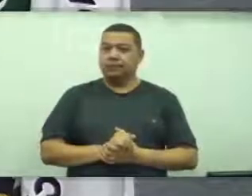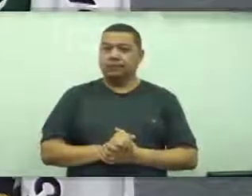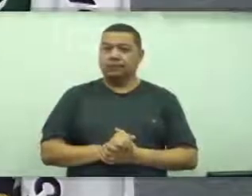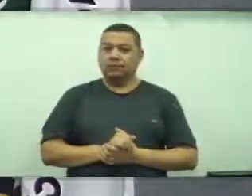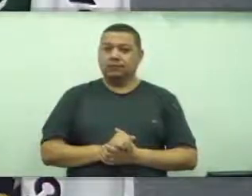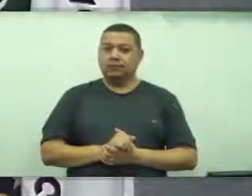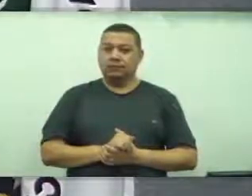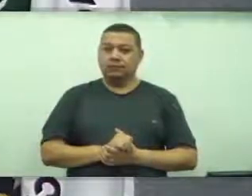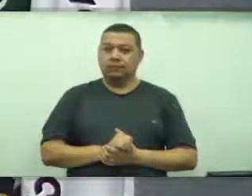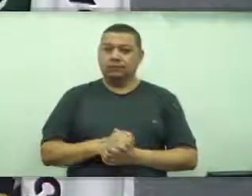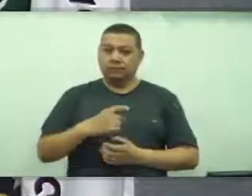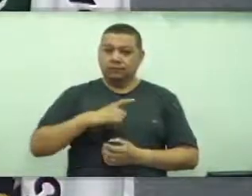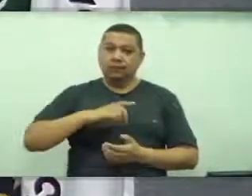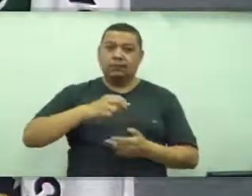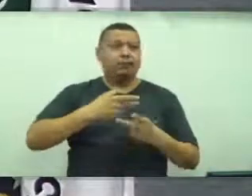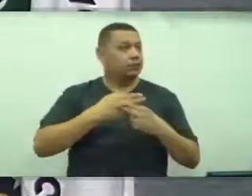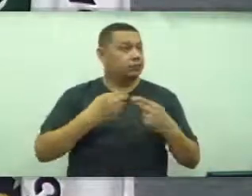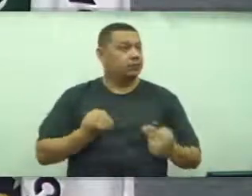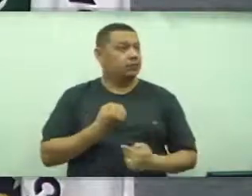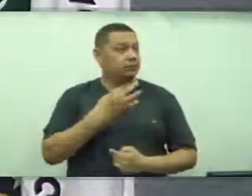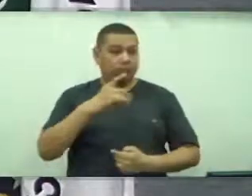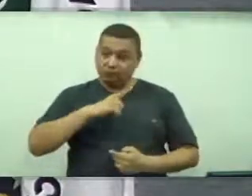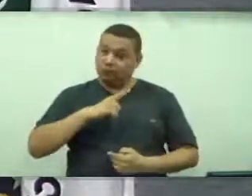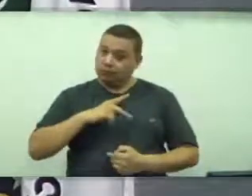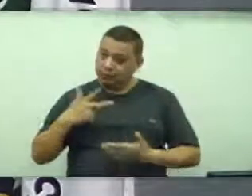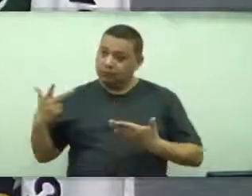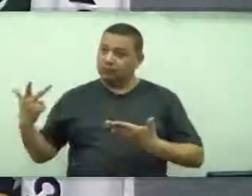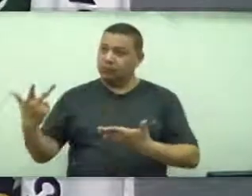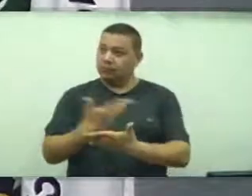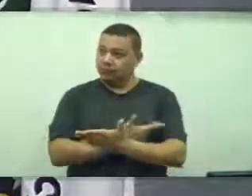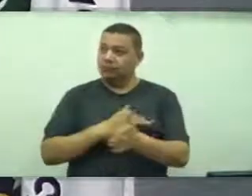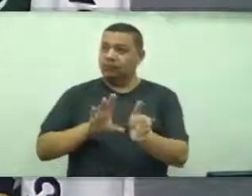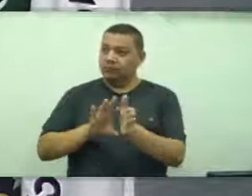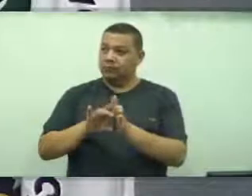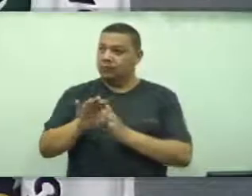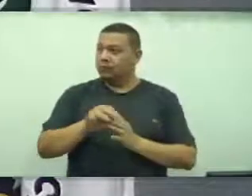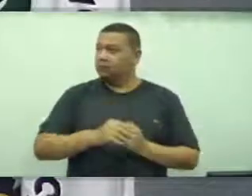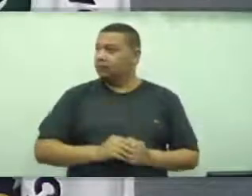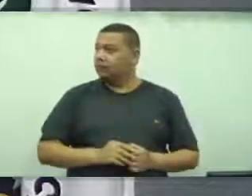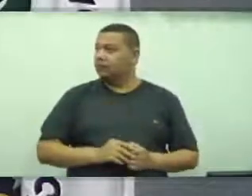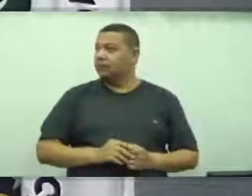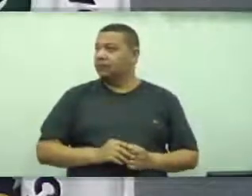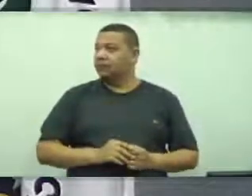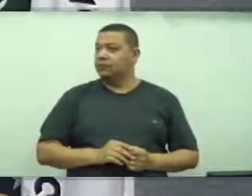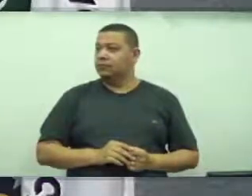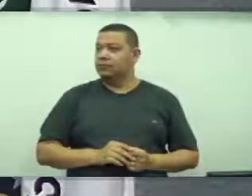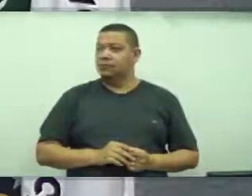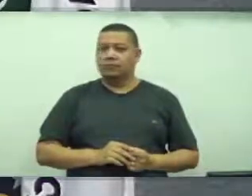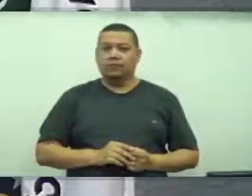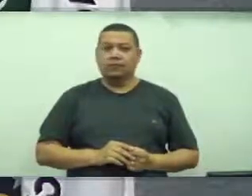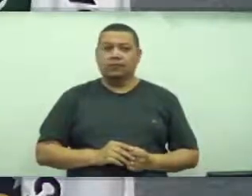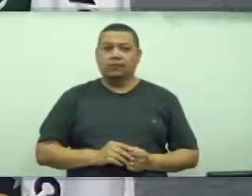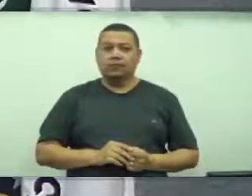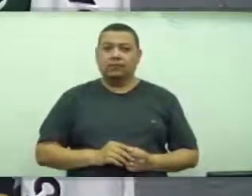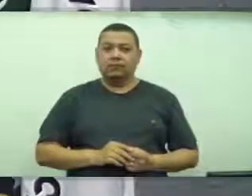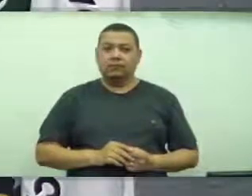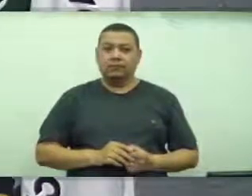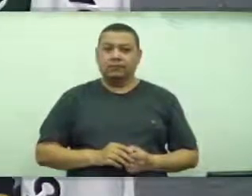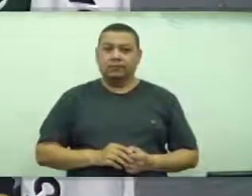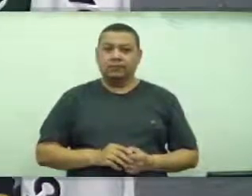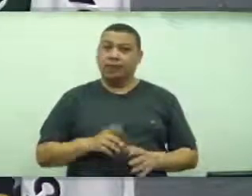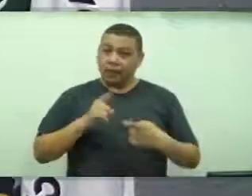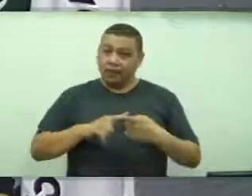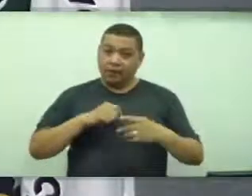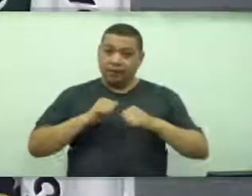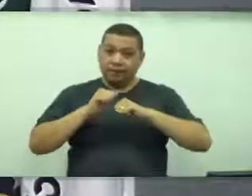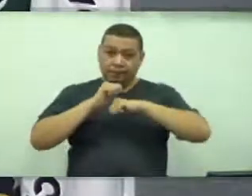Tanta coisa boa, eu acredito que tem acontecido no município de Cacoal, no âmbito político, independente dessa